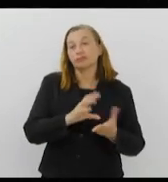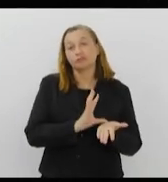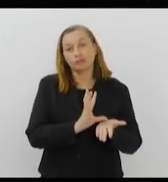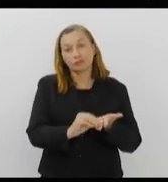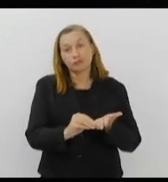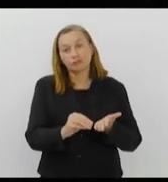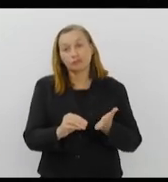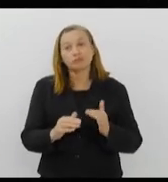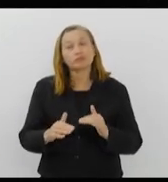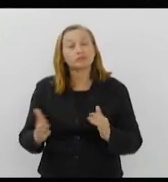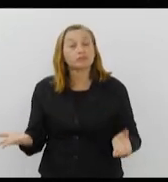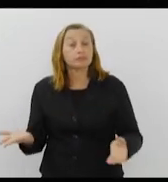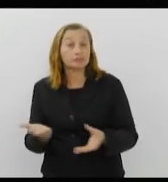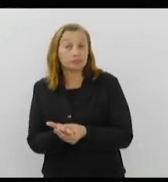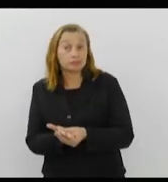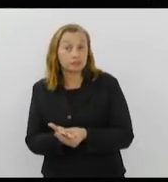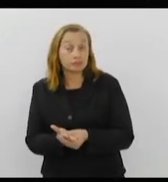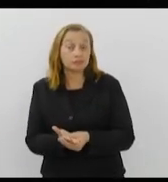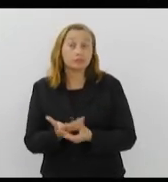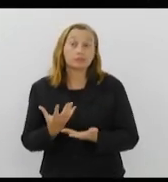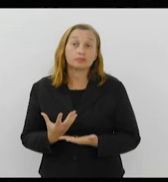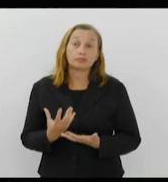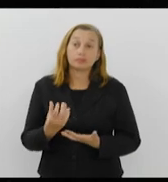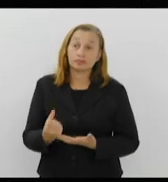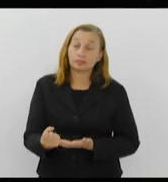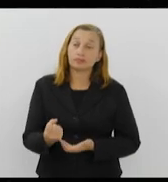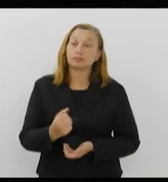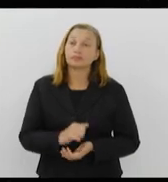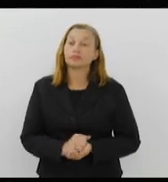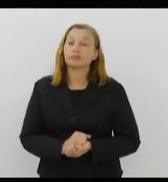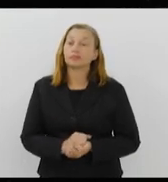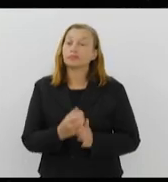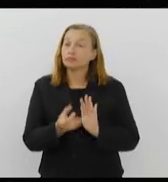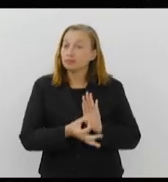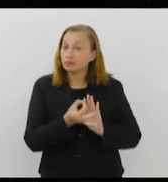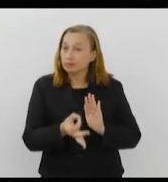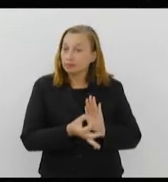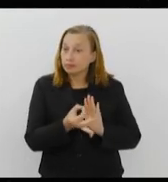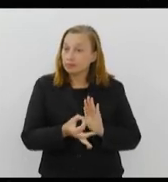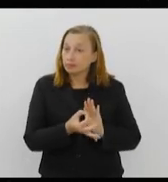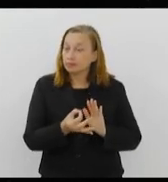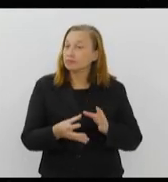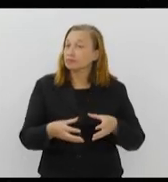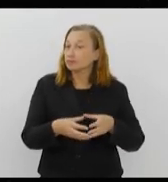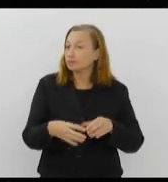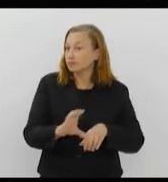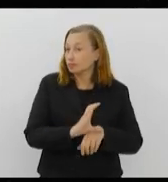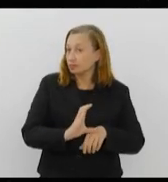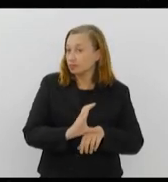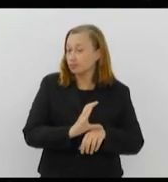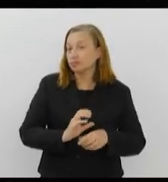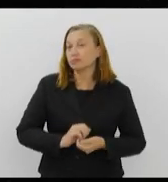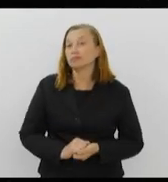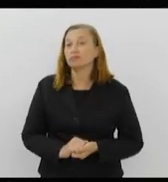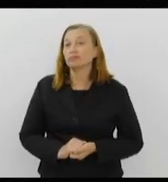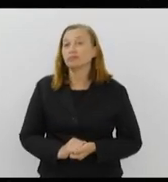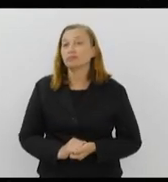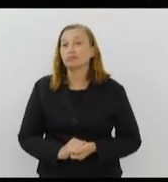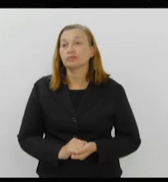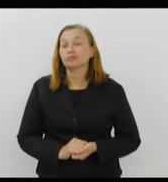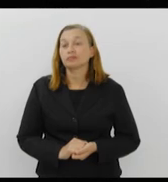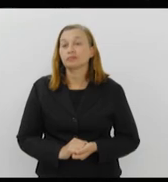deles que recebeu parecer pela constitucionalidade, de